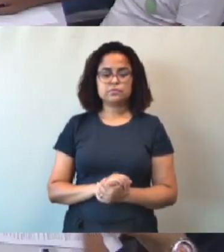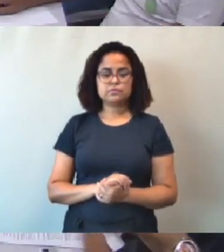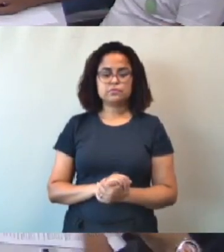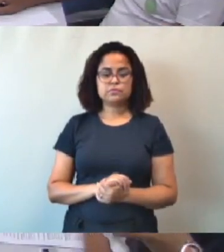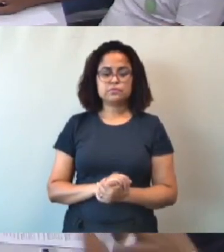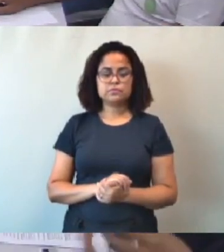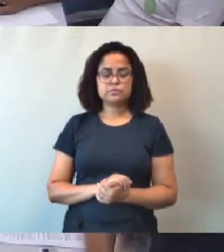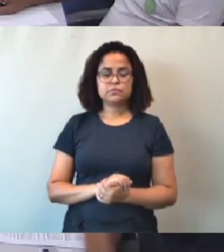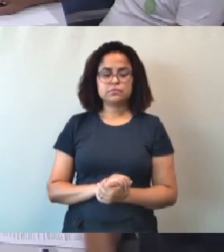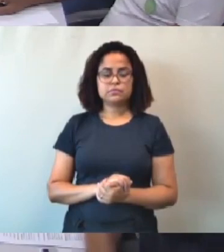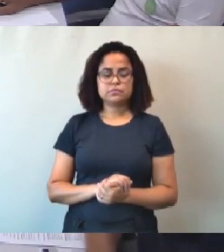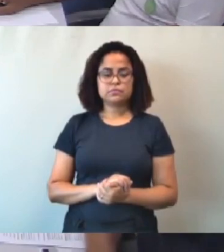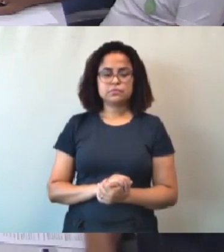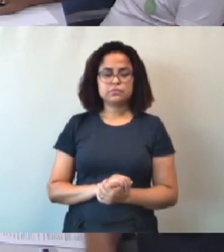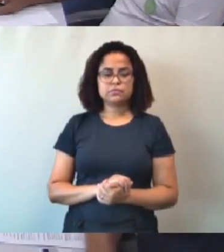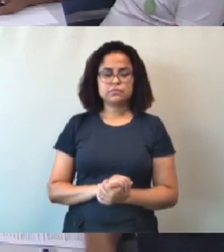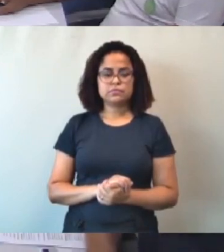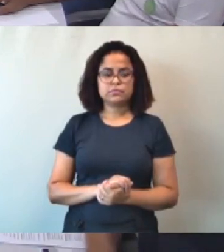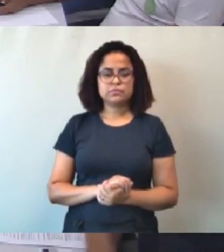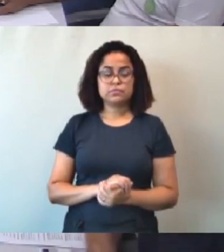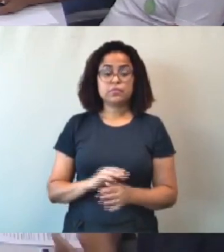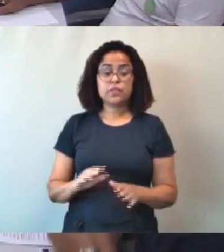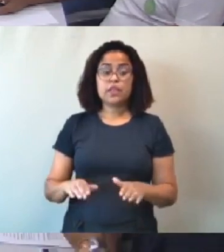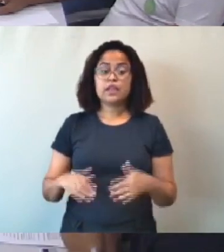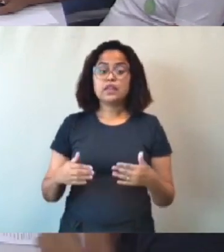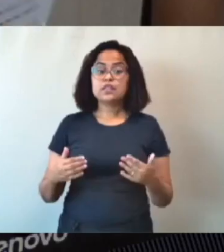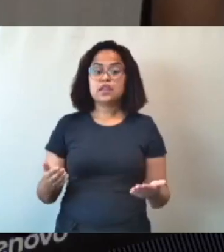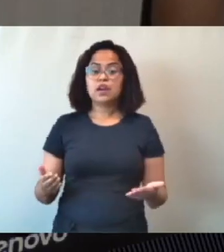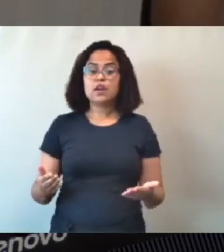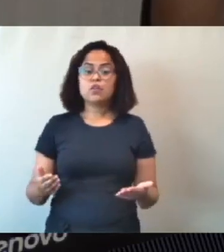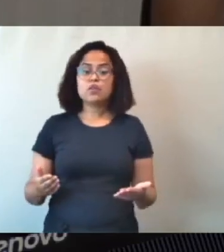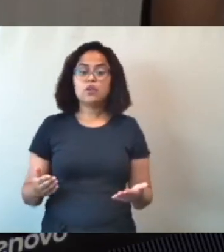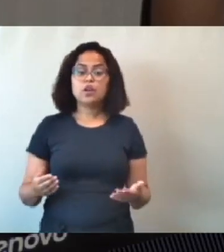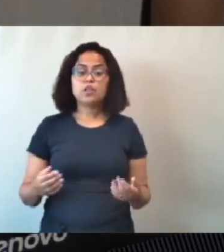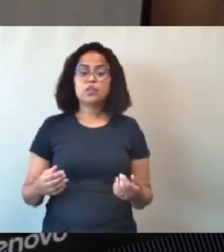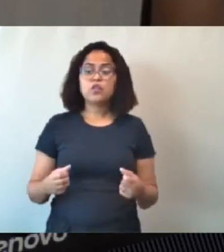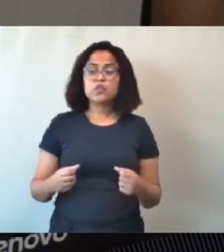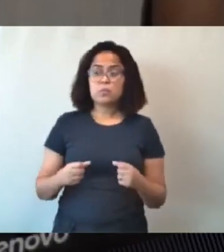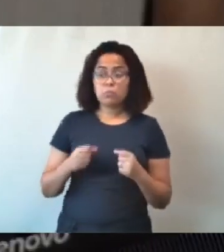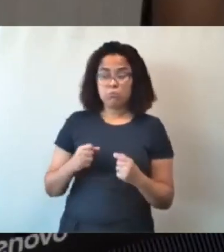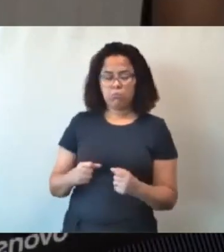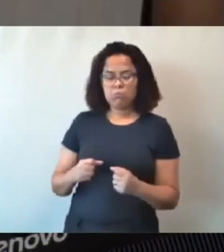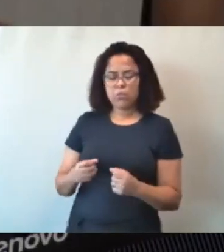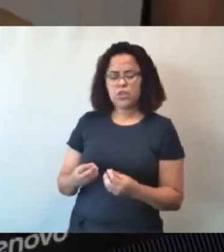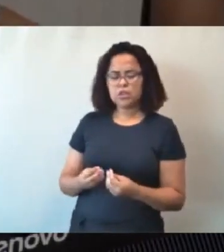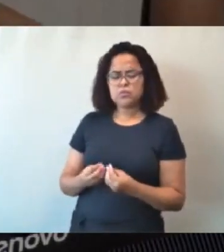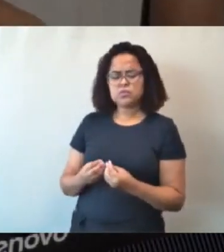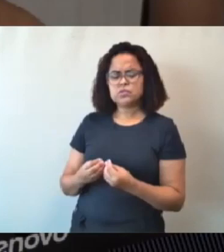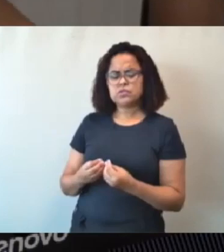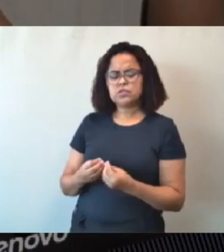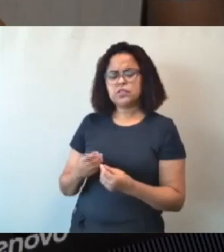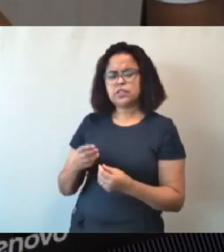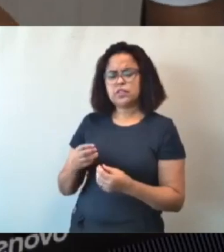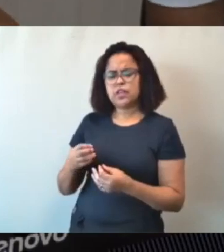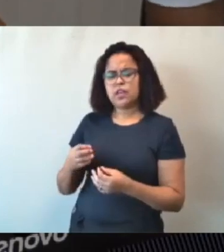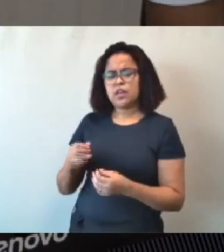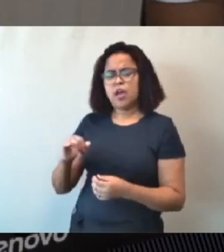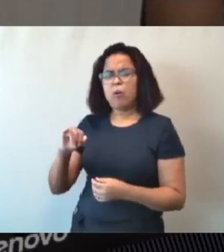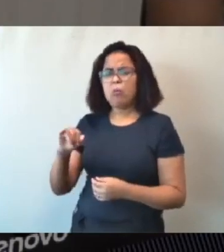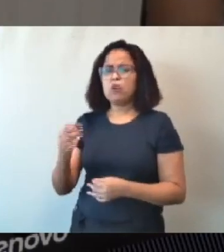Bom, a gente então vai... Vamos passar a fala aqui então para o José Magalhães, para que ele possa